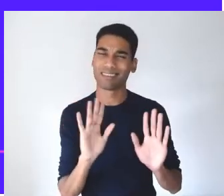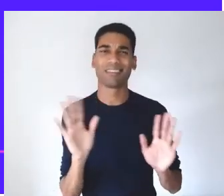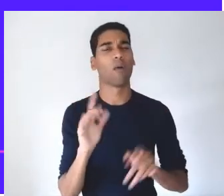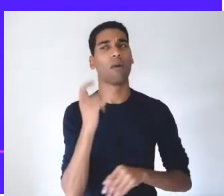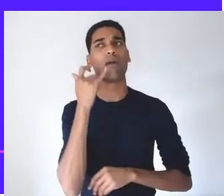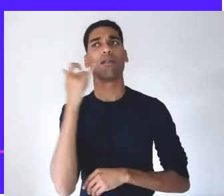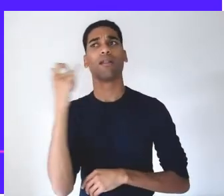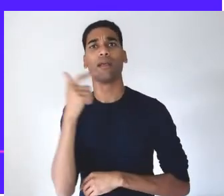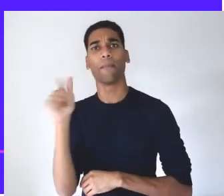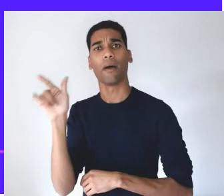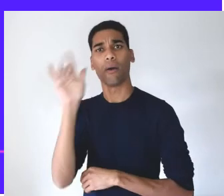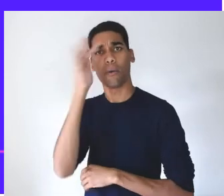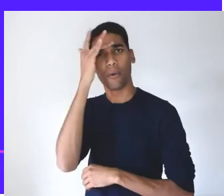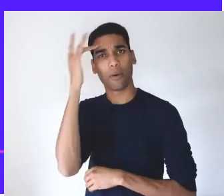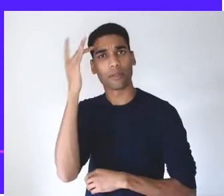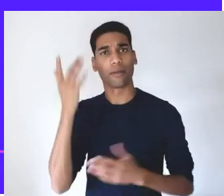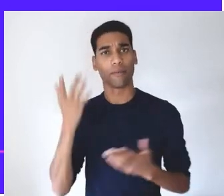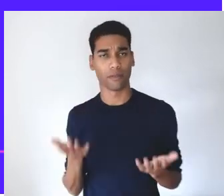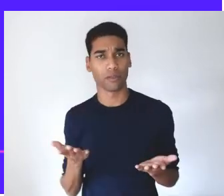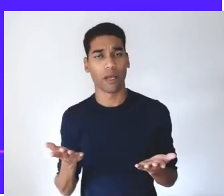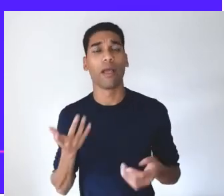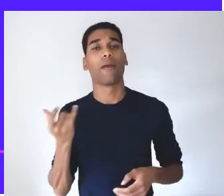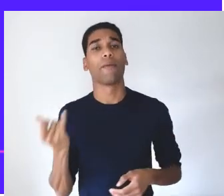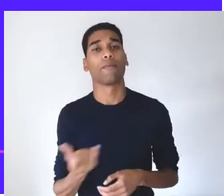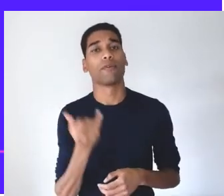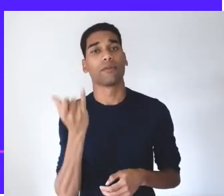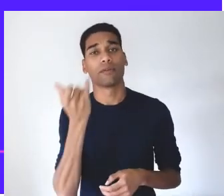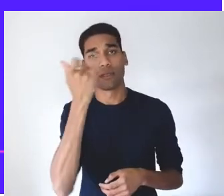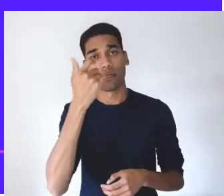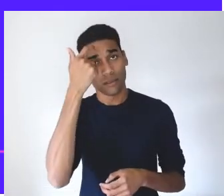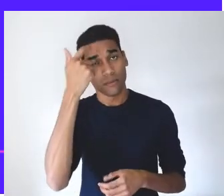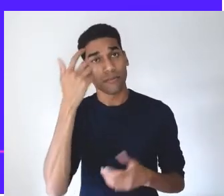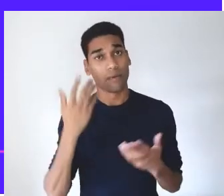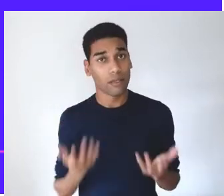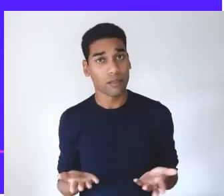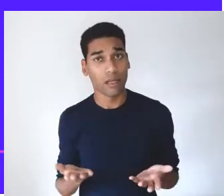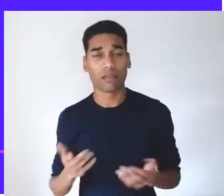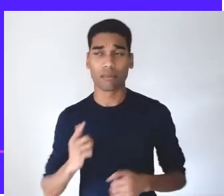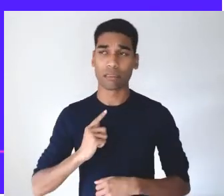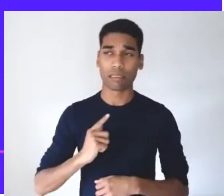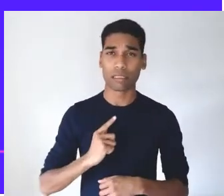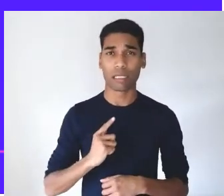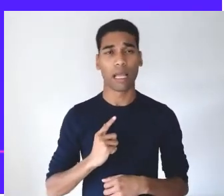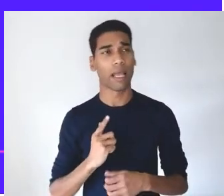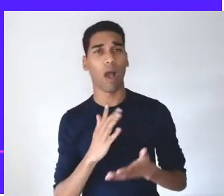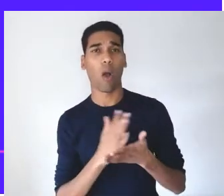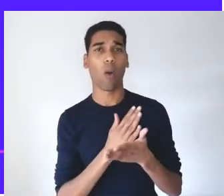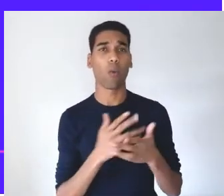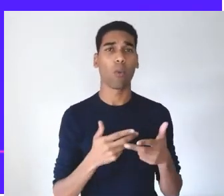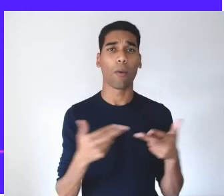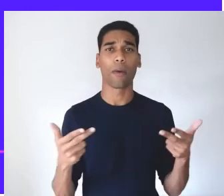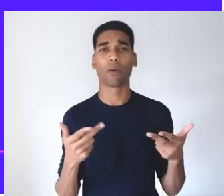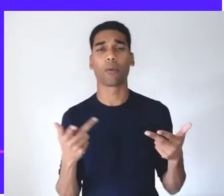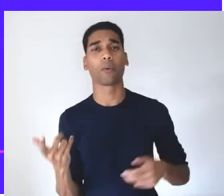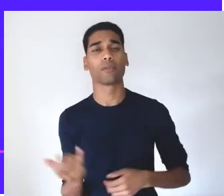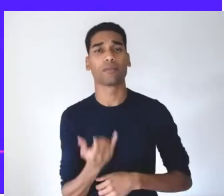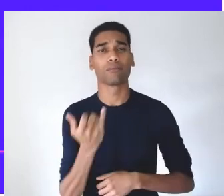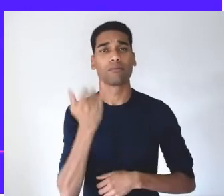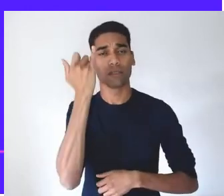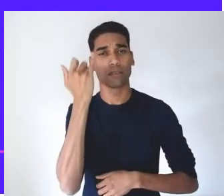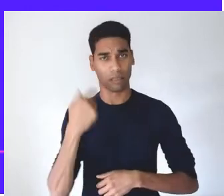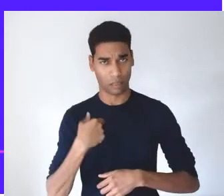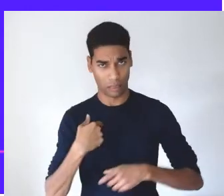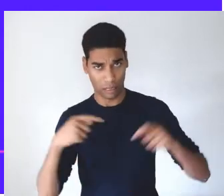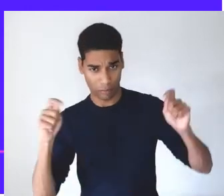falando de problema, sempre pensar, tem alguma coisa importante que eu possa investigar sobre a solução para isso? Será que não tem uma